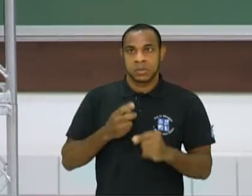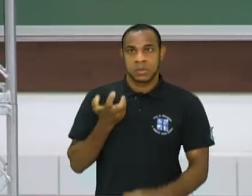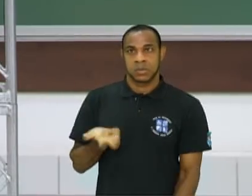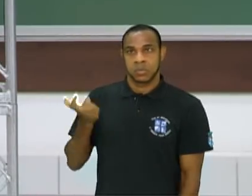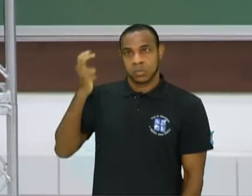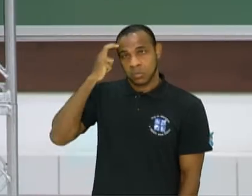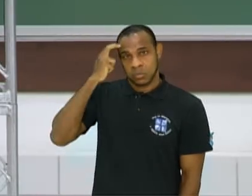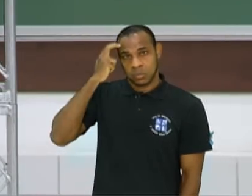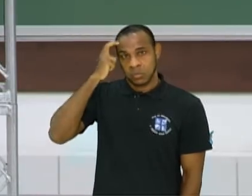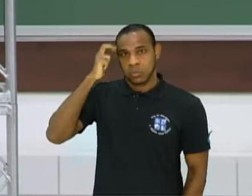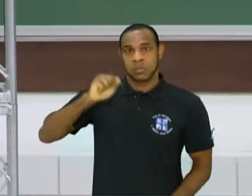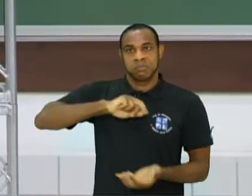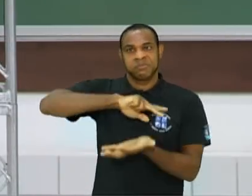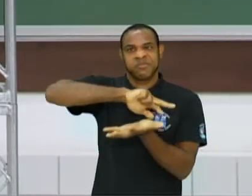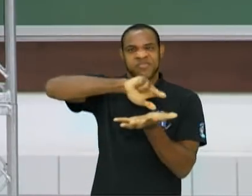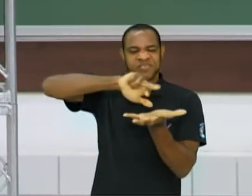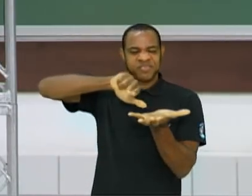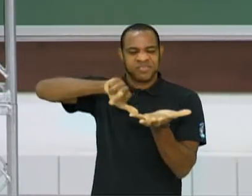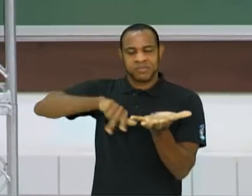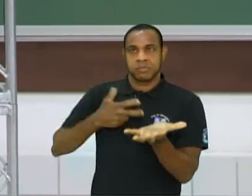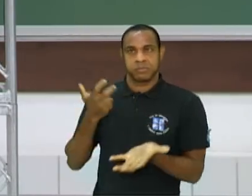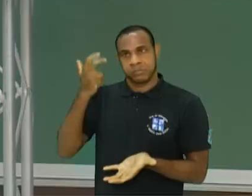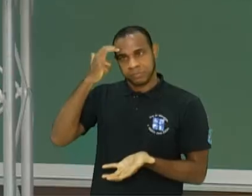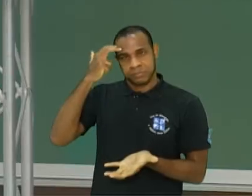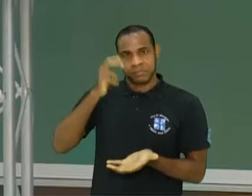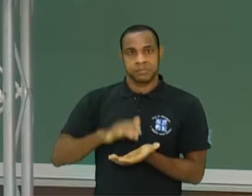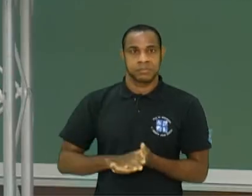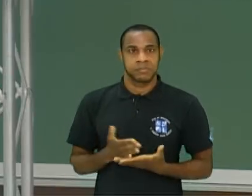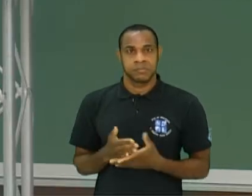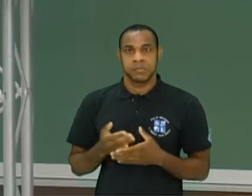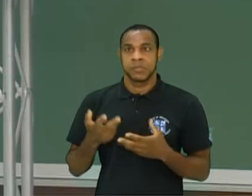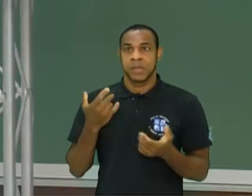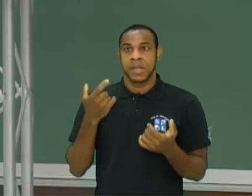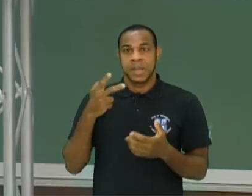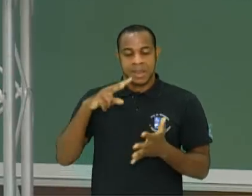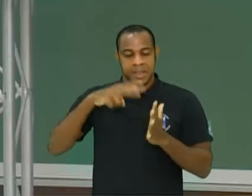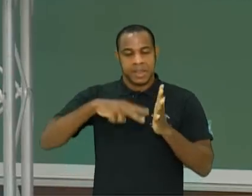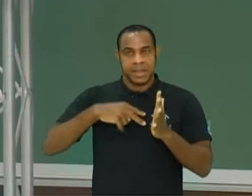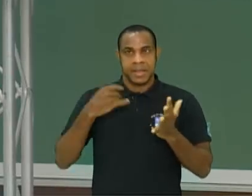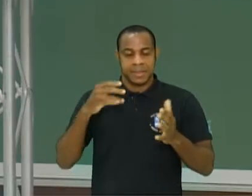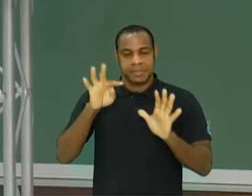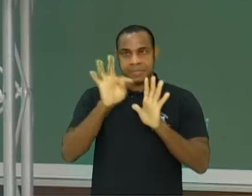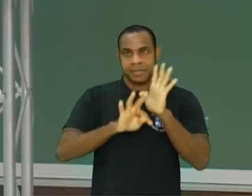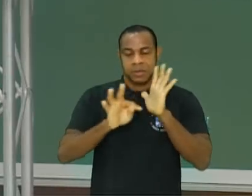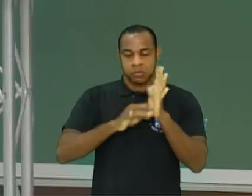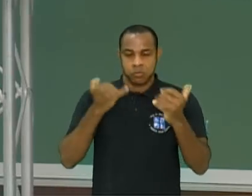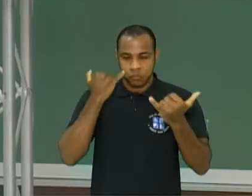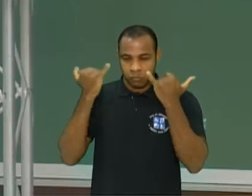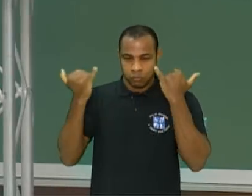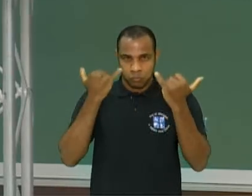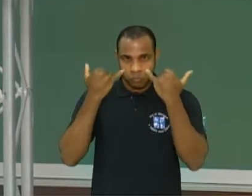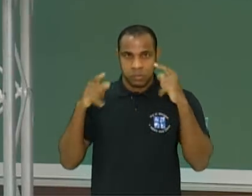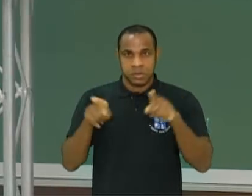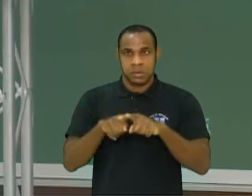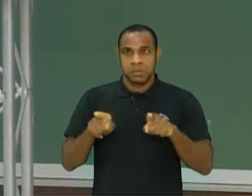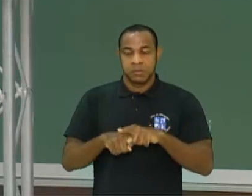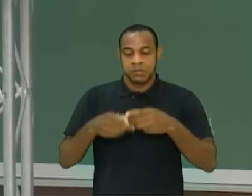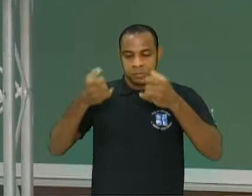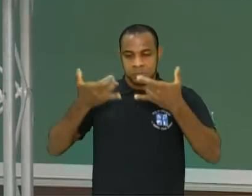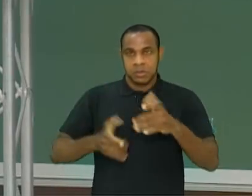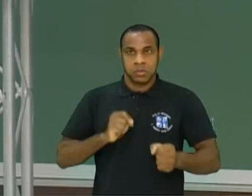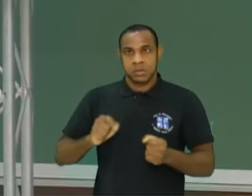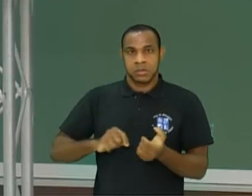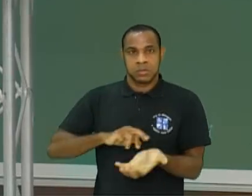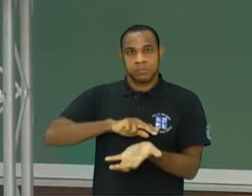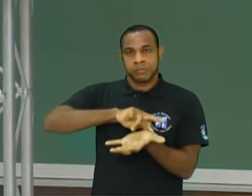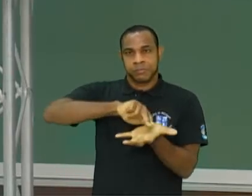Tá? Diversidade cultural. Vamos ler alguns textos informativos e também vamos conversar sobre a diversidade cultural. Eu